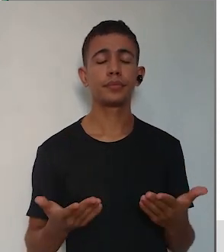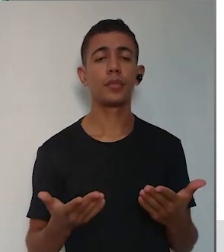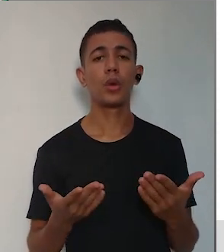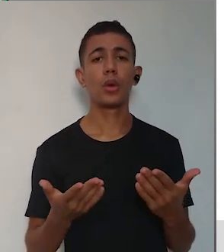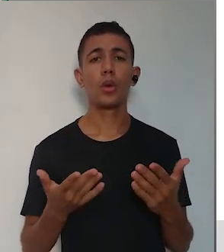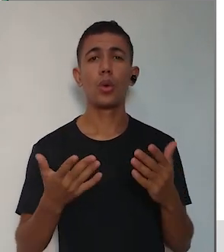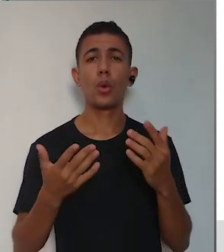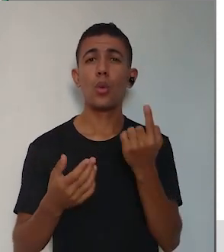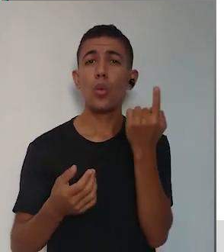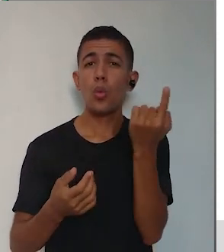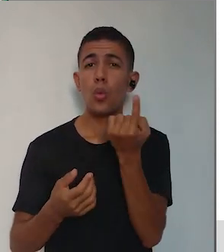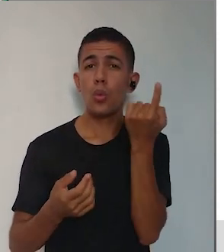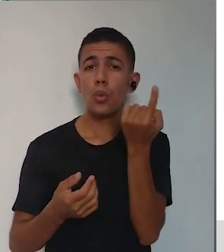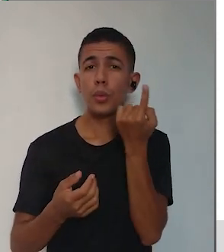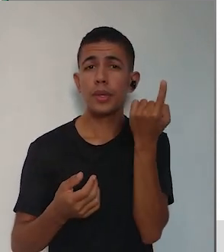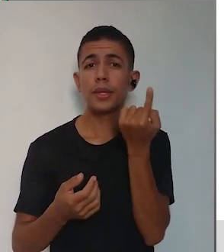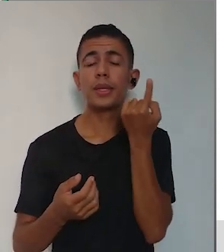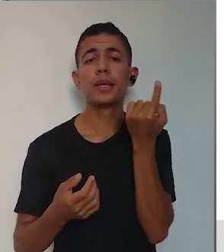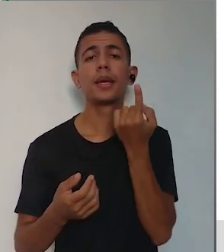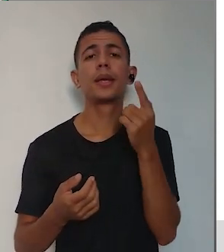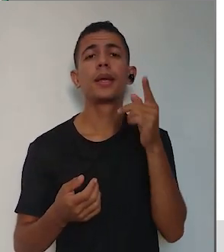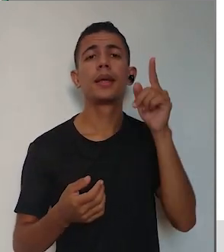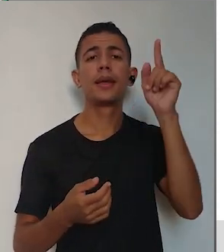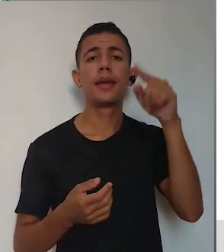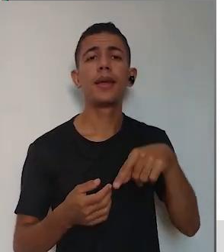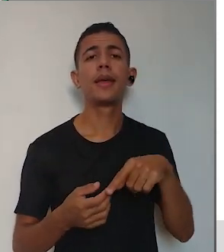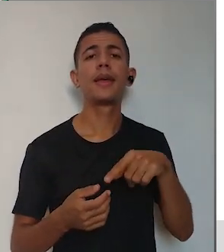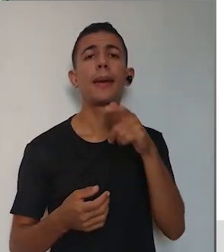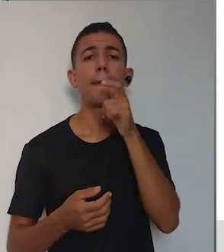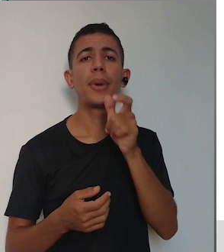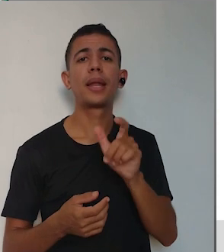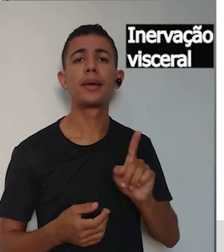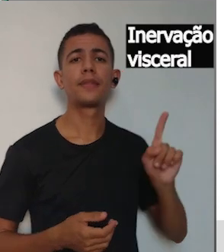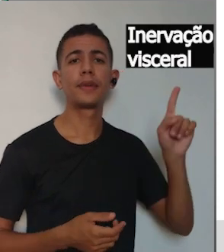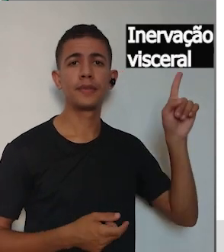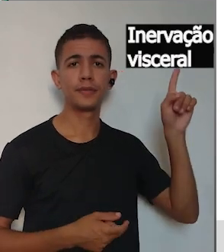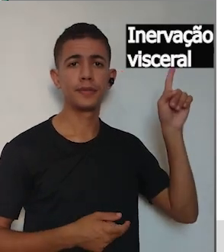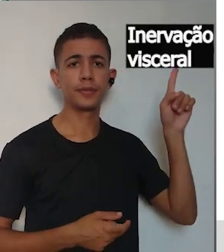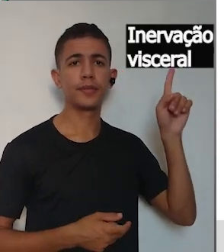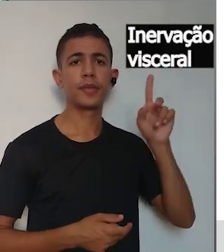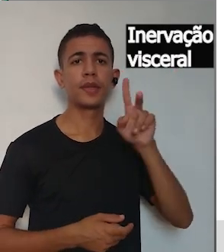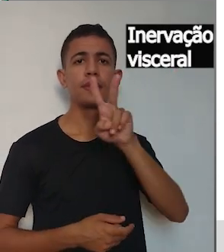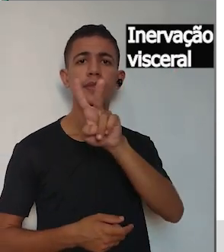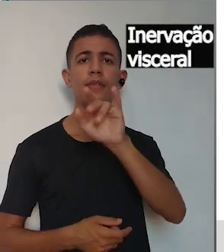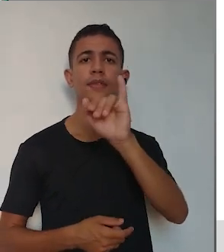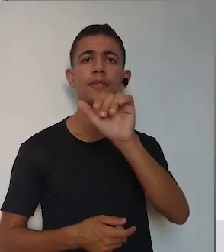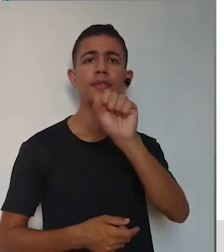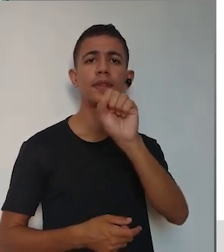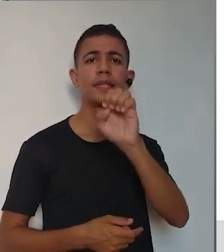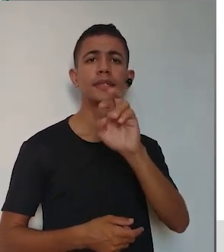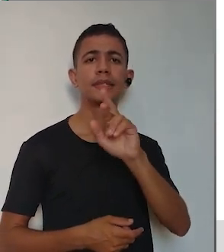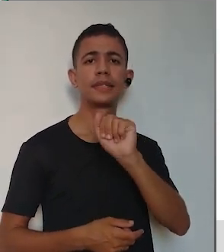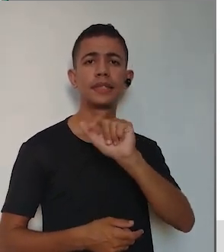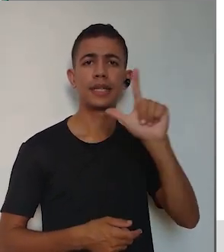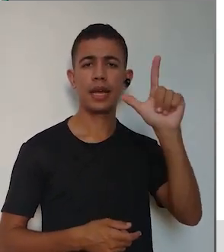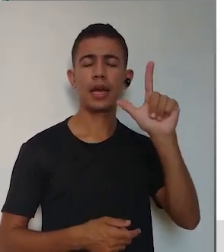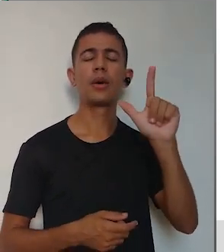Quando a inervação é única, ou seja, ela será denominada de inervação